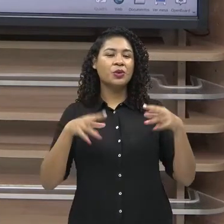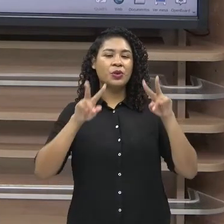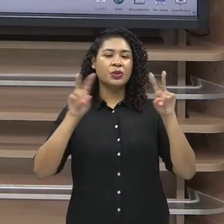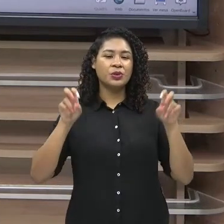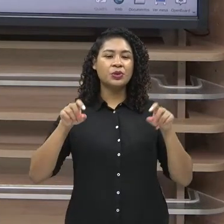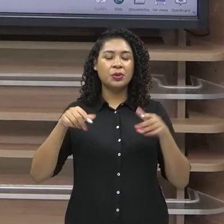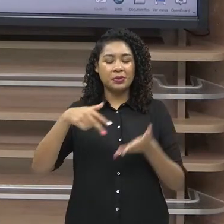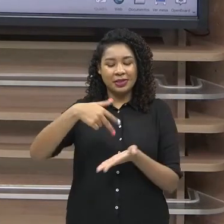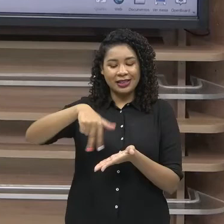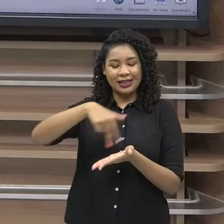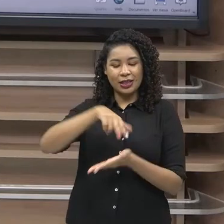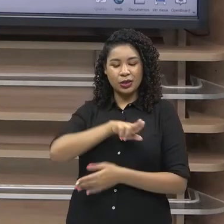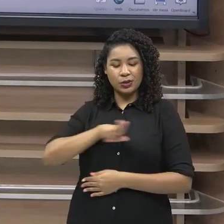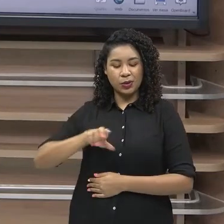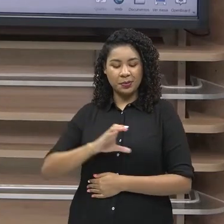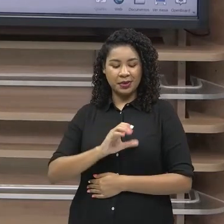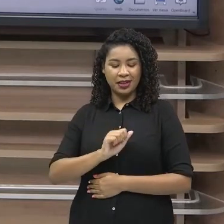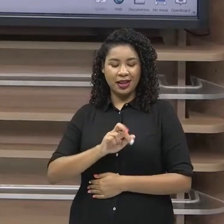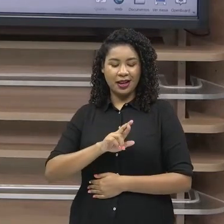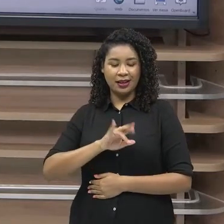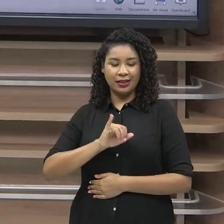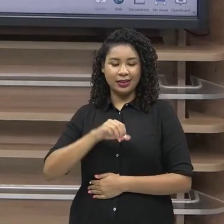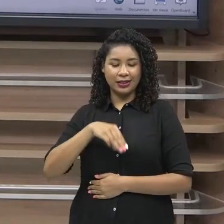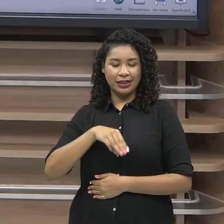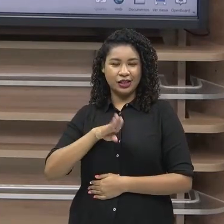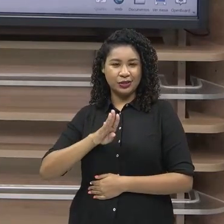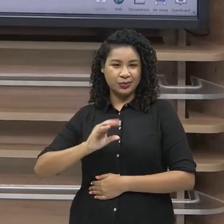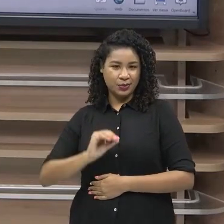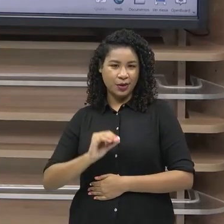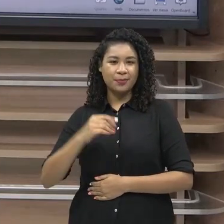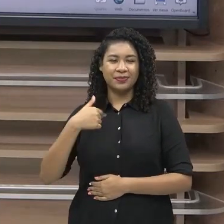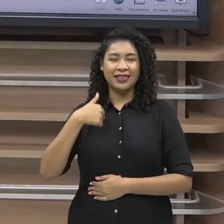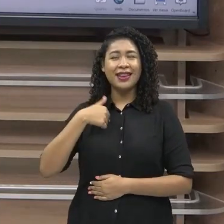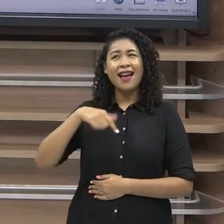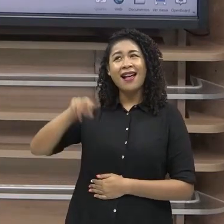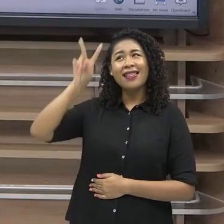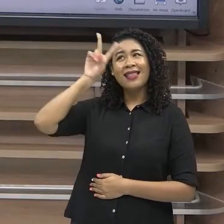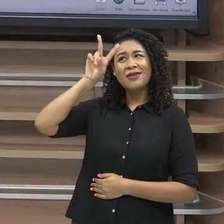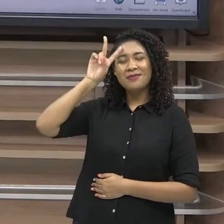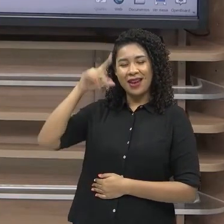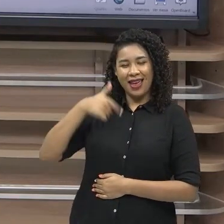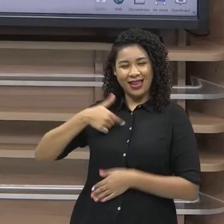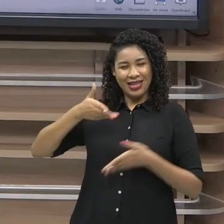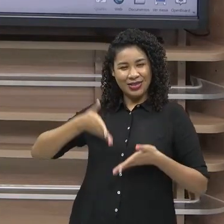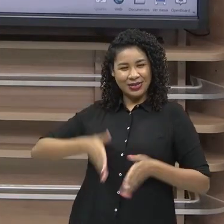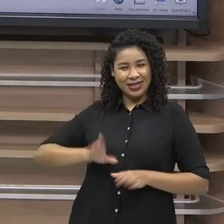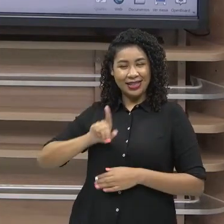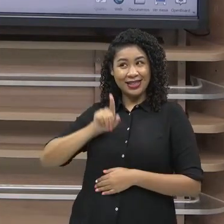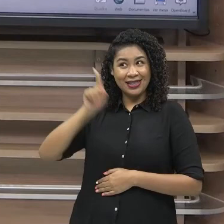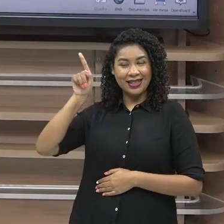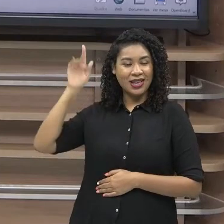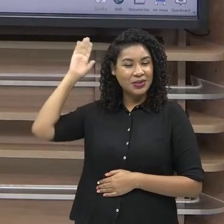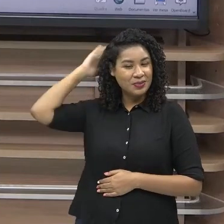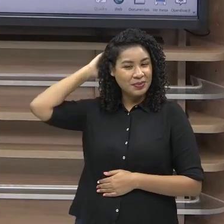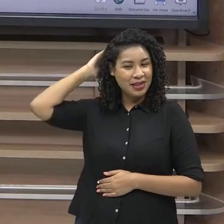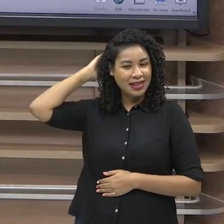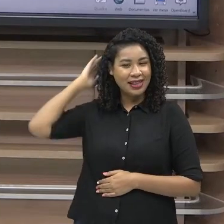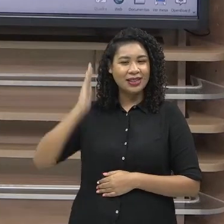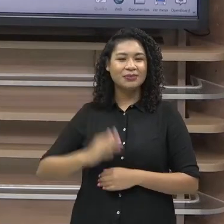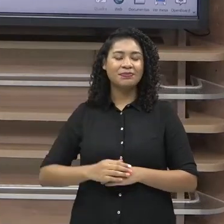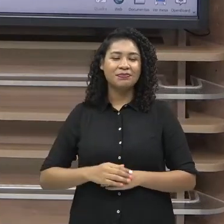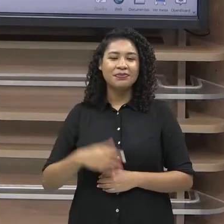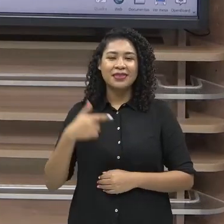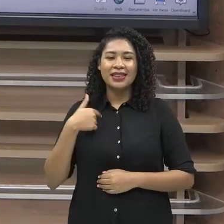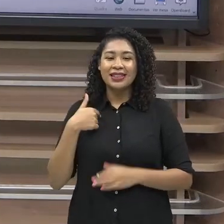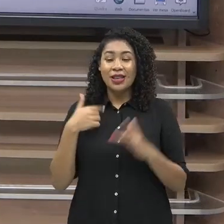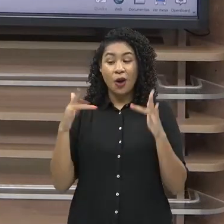eu lembrava, eu sou da região de Belém, né? E muitos de nós, assim, que somos de Belém, temos um contato muito íntimo